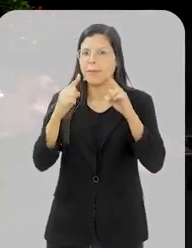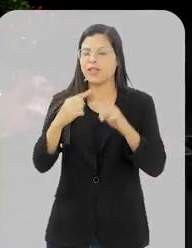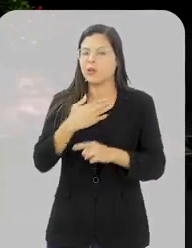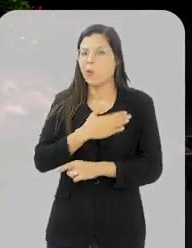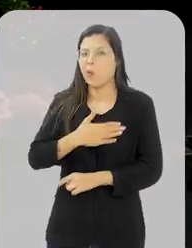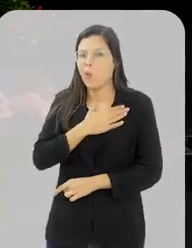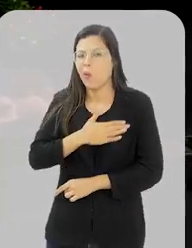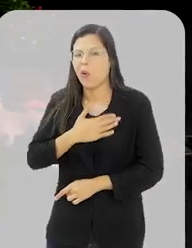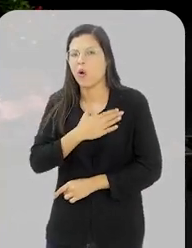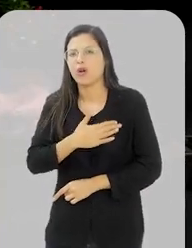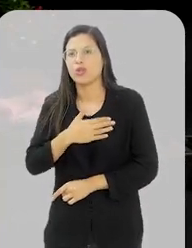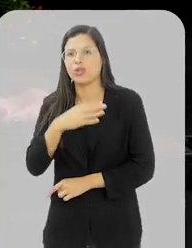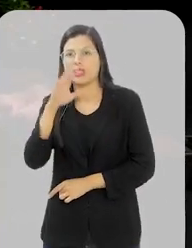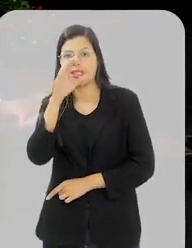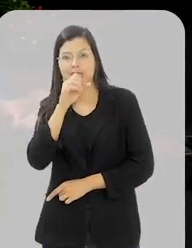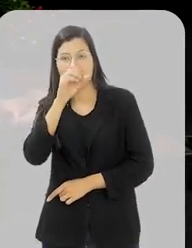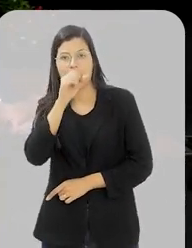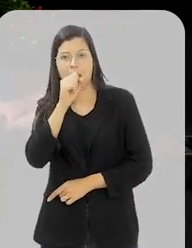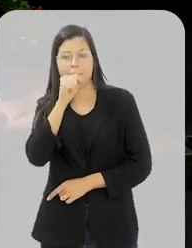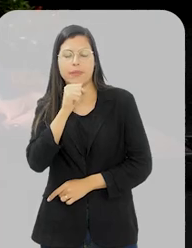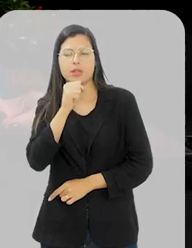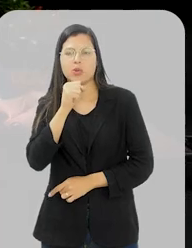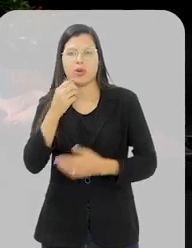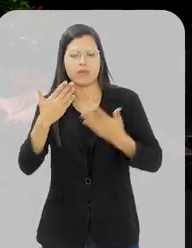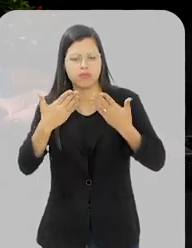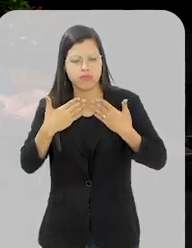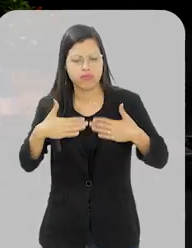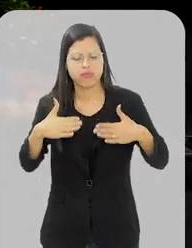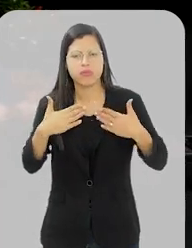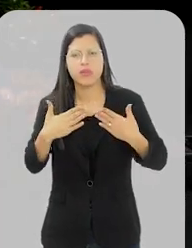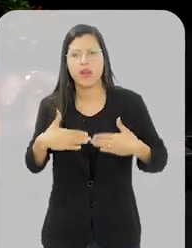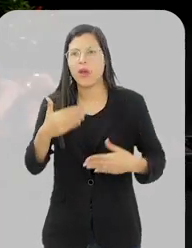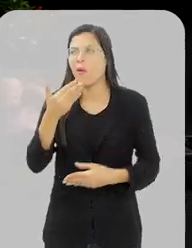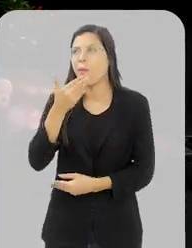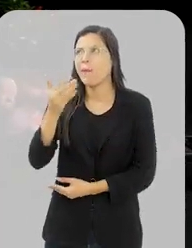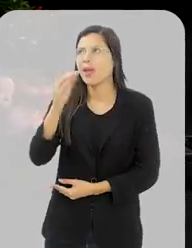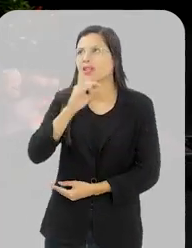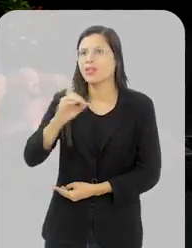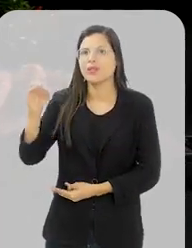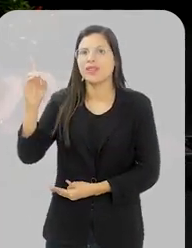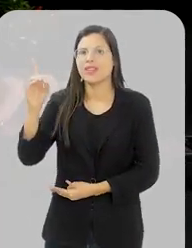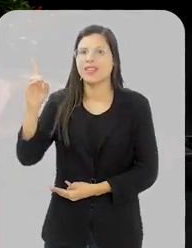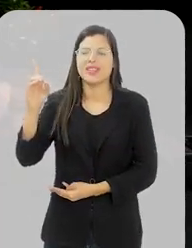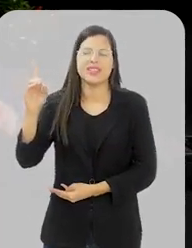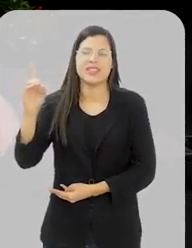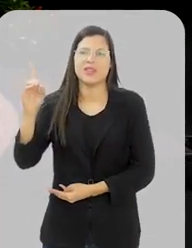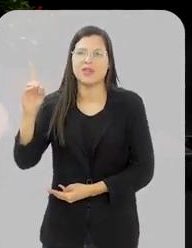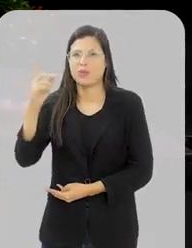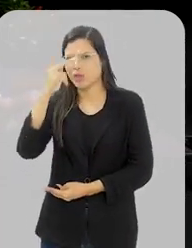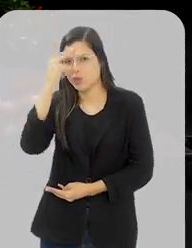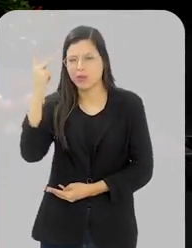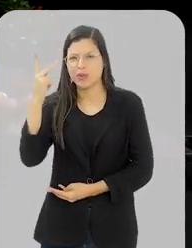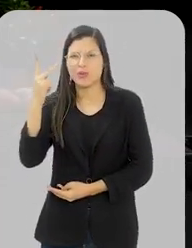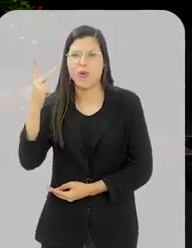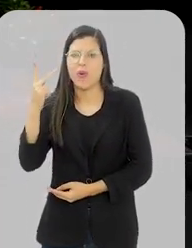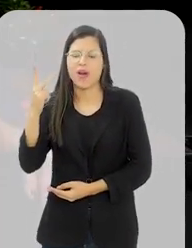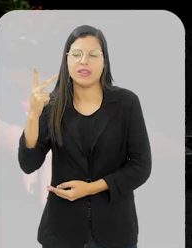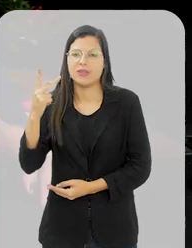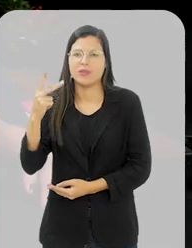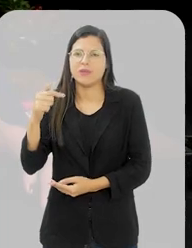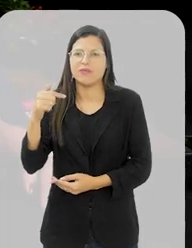sábado é o dia da semana que eu peço a Deus para não me perturbar porque é 1 eu guardo